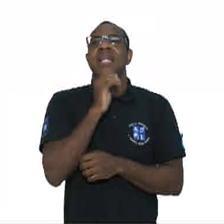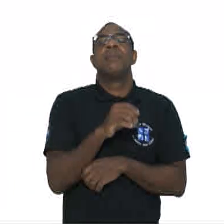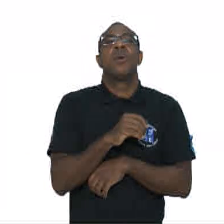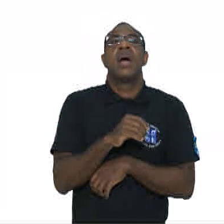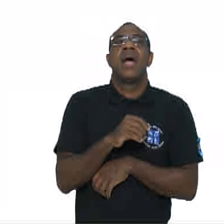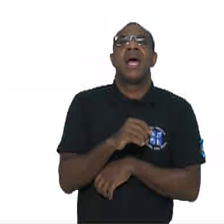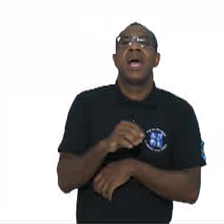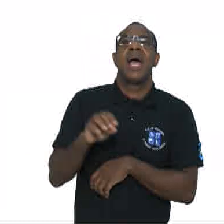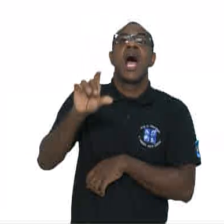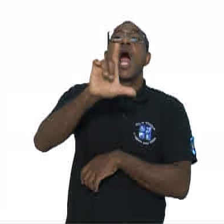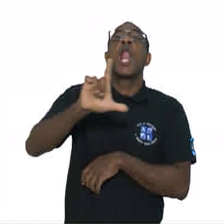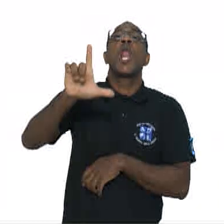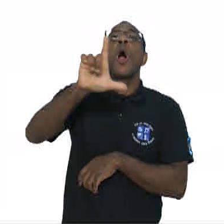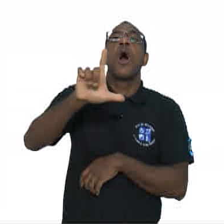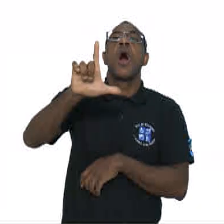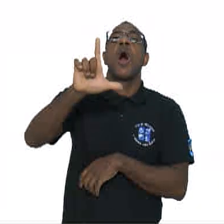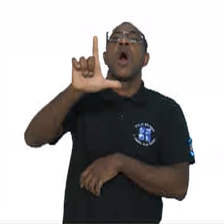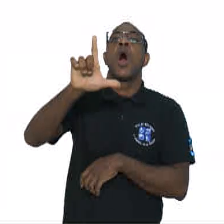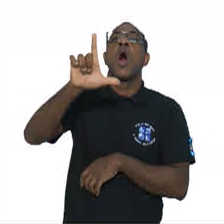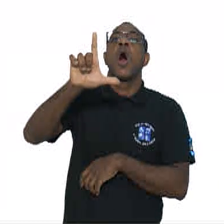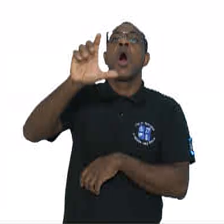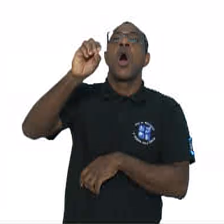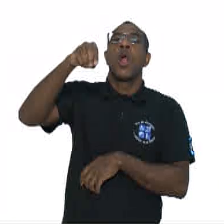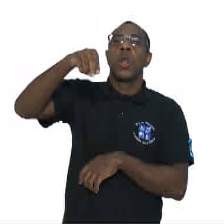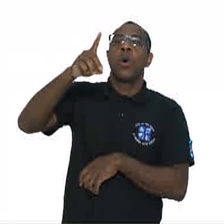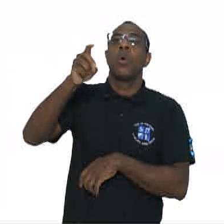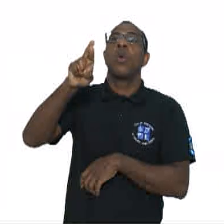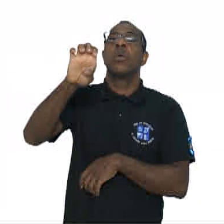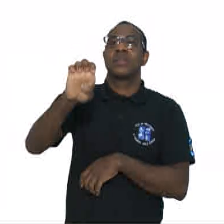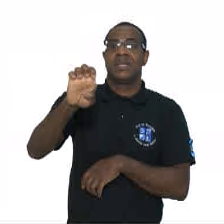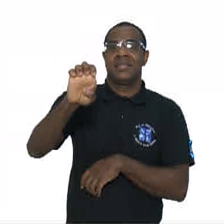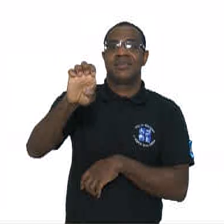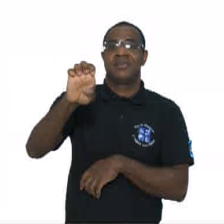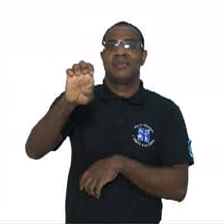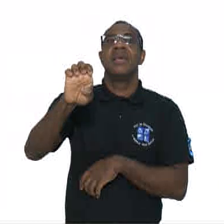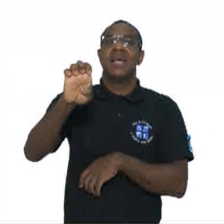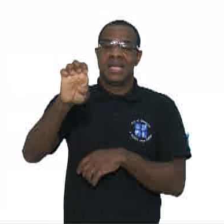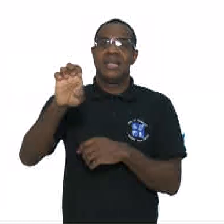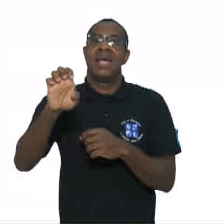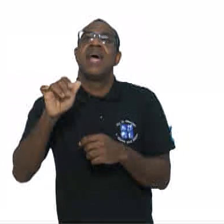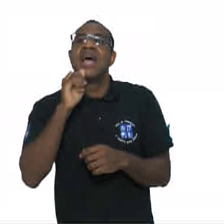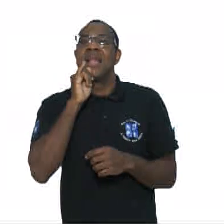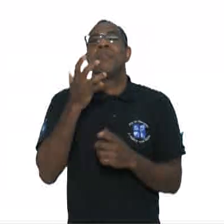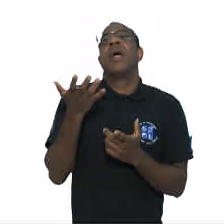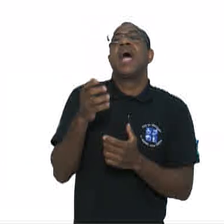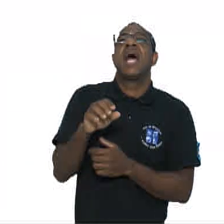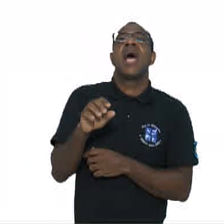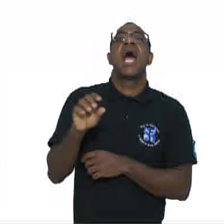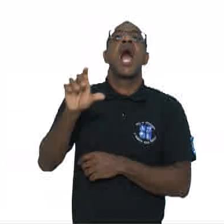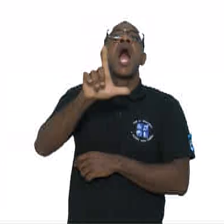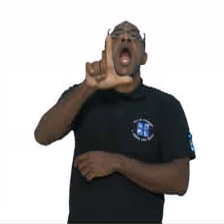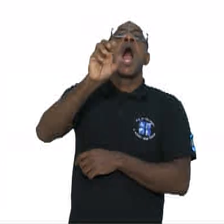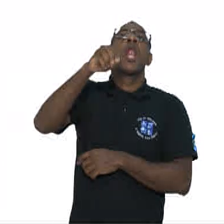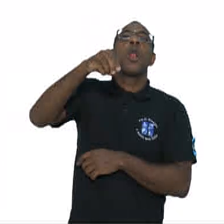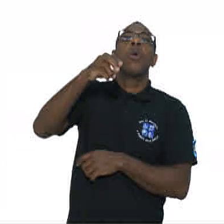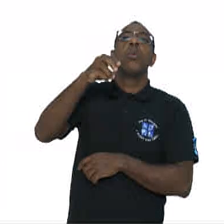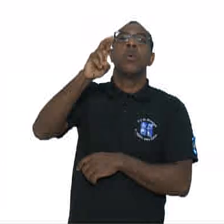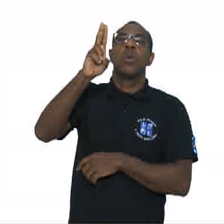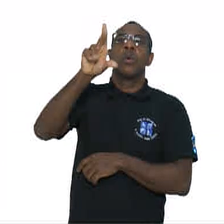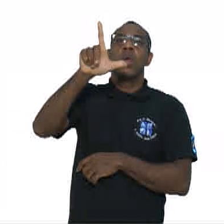uma coincidência, né? A cidade, a maior cidade do norte do Paraná, nasceu por influência de